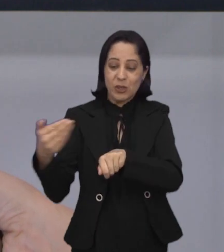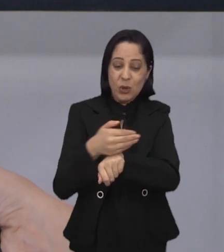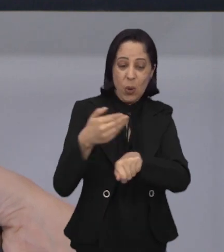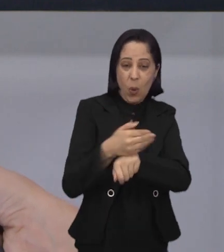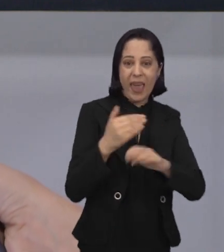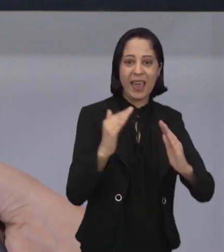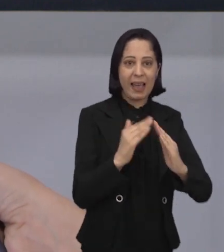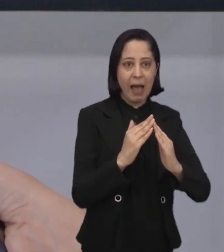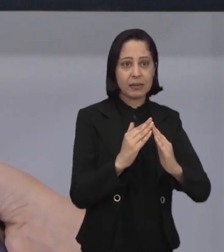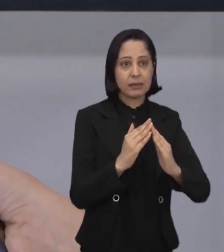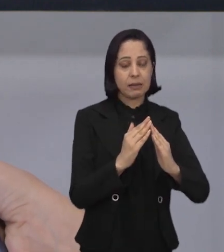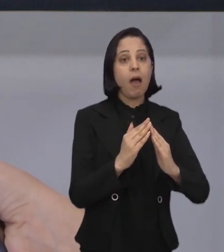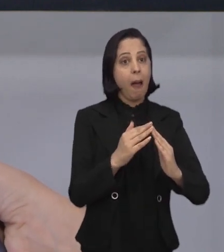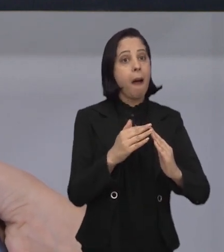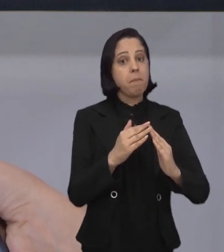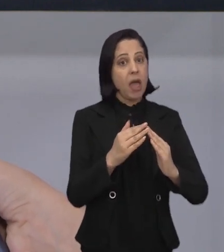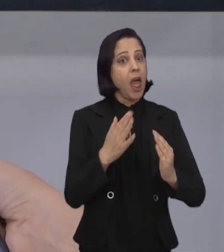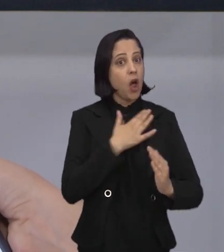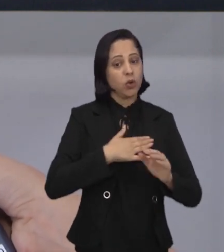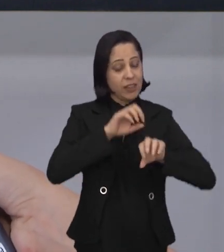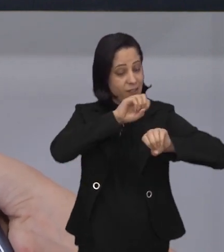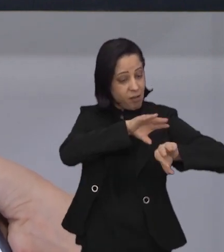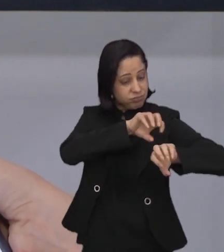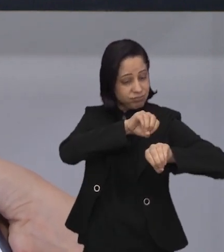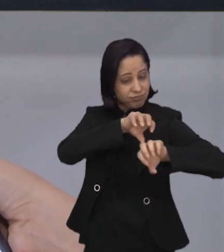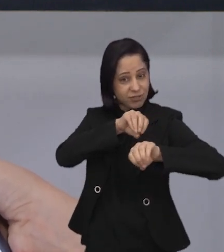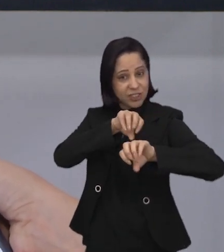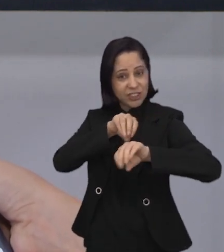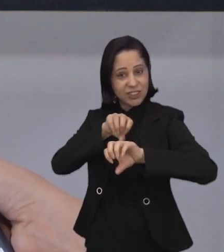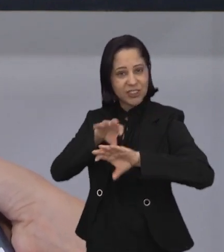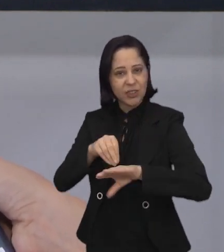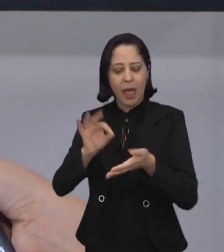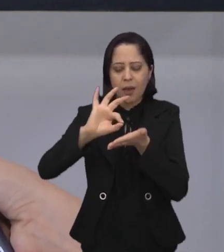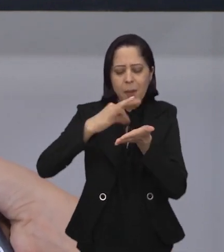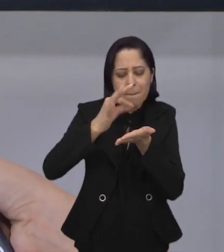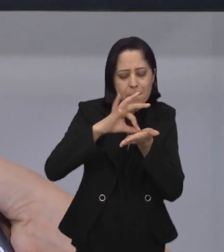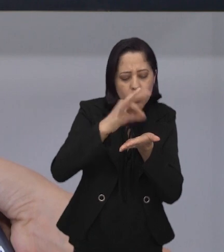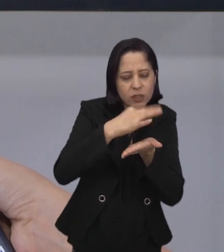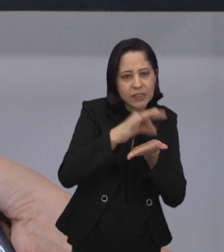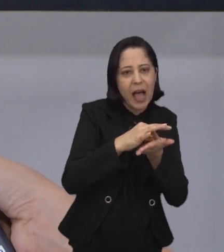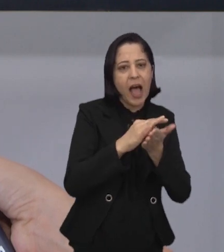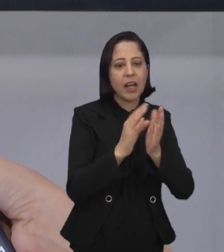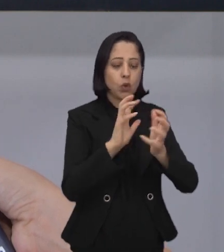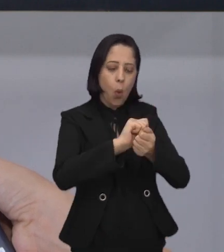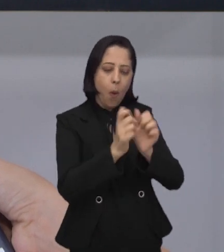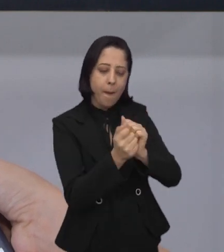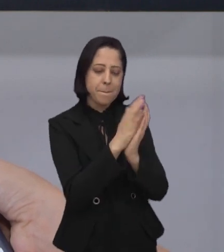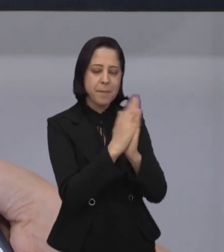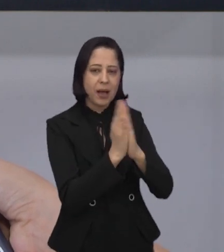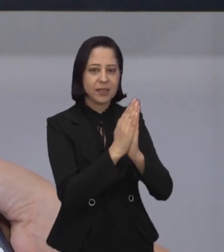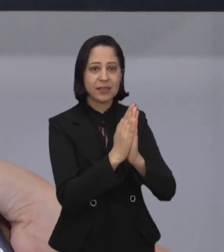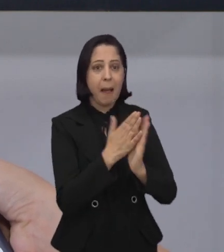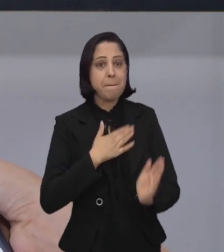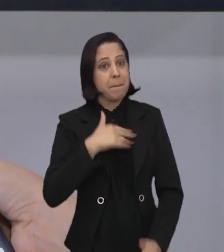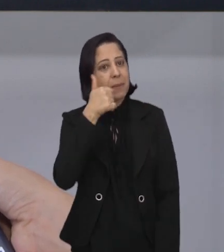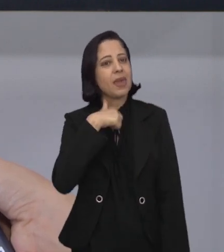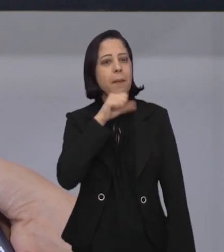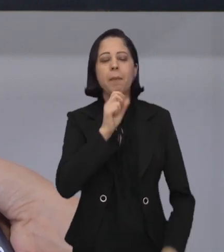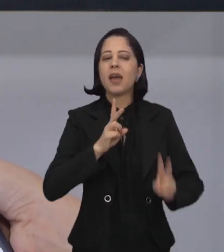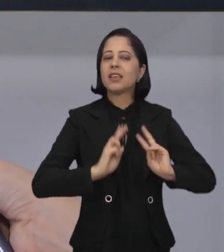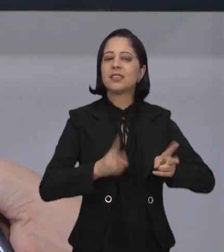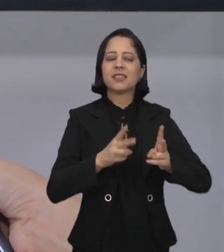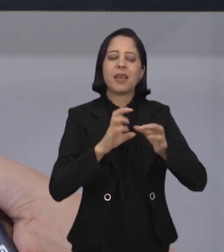casa, ela gostava muito de ensinar, né? Ela gostava de espalhar o que ela aprendeu, então ela ensinava a bordar, ela ensinava a fazer figura, então ela é uma